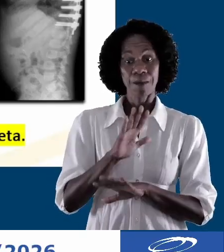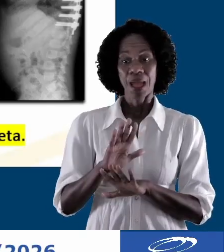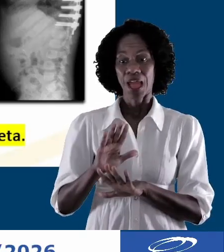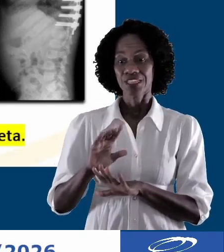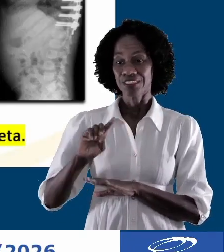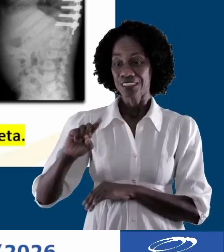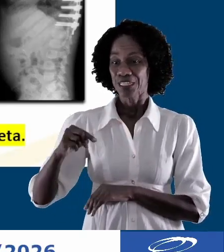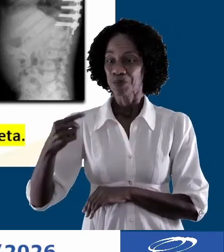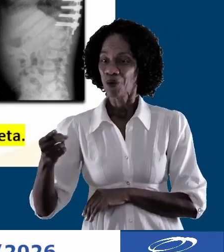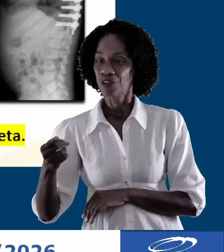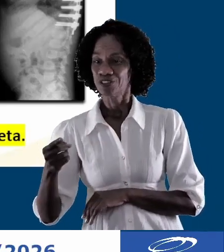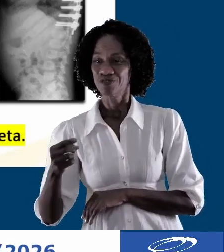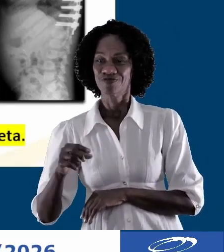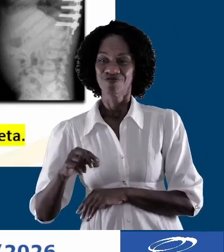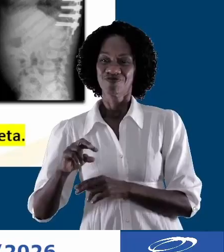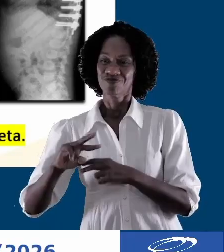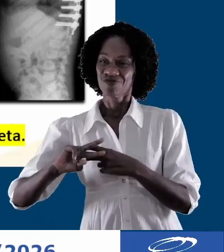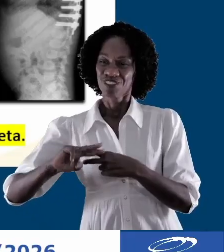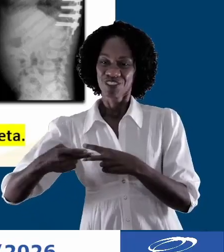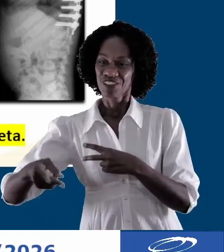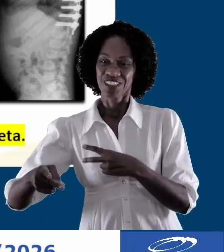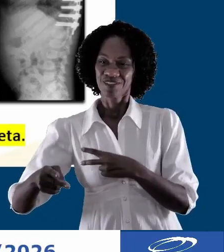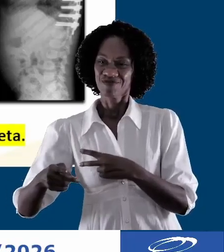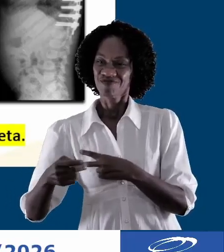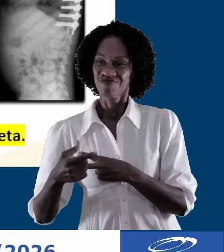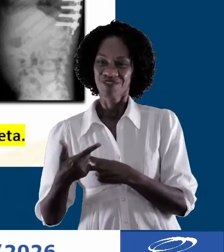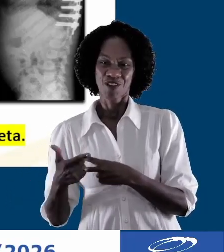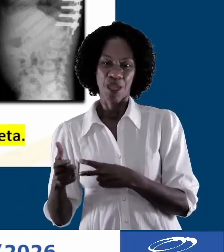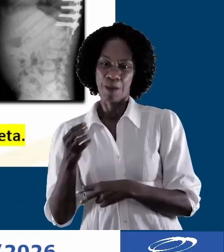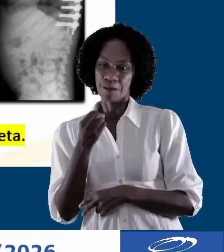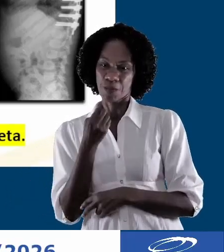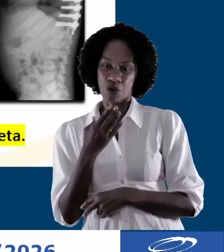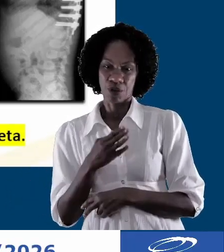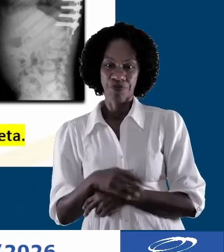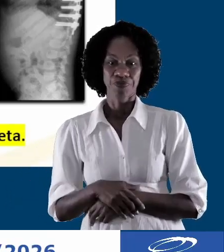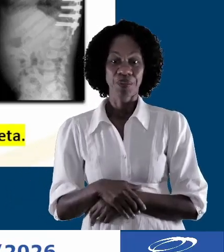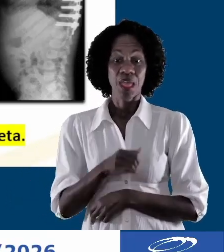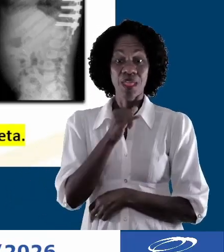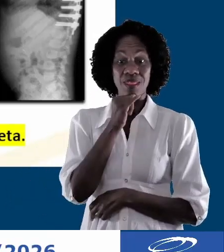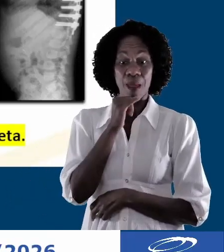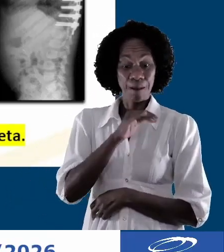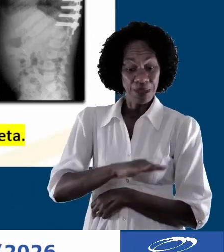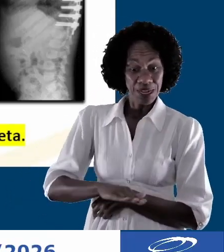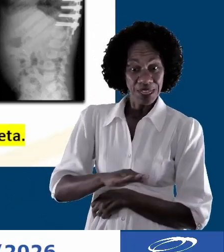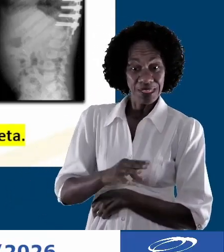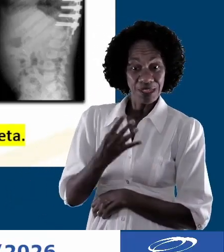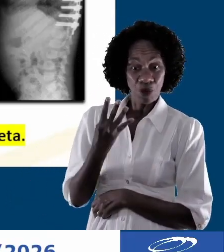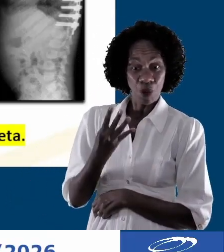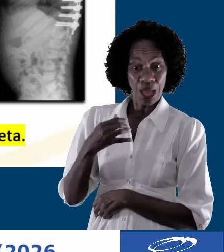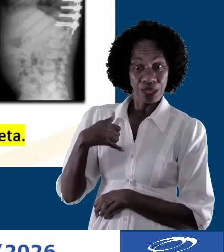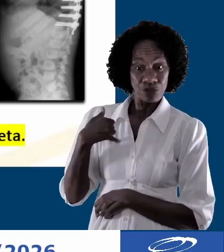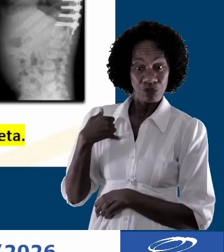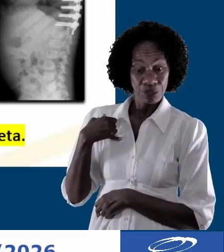bom assim. Esse garoto de 4 anos também foi operado aqui no INTO, chegou com uma paraparesia grave, cadeirante. Depois de 1